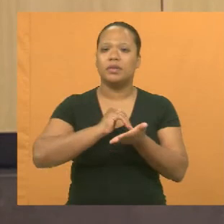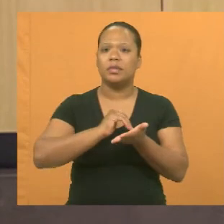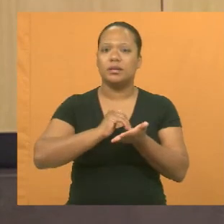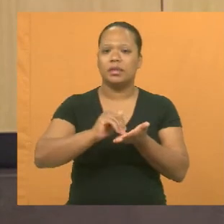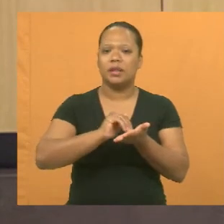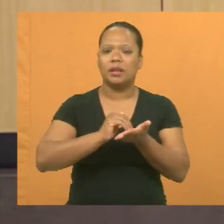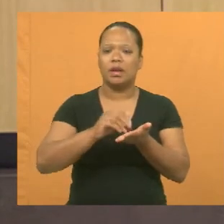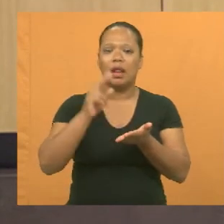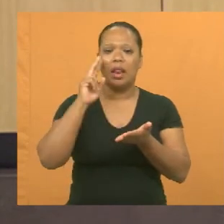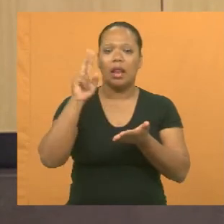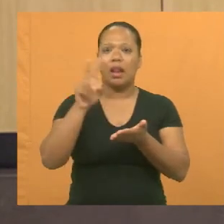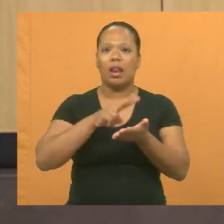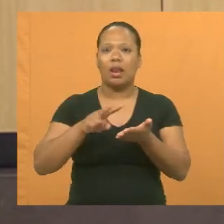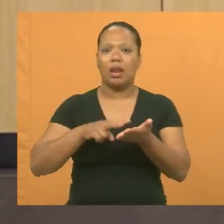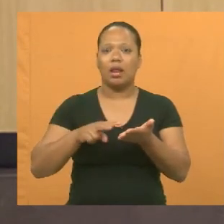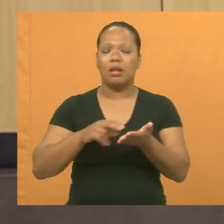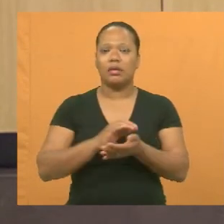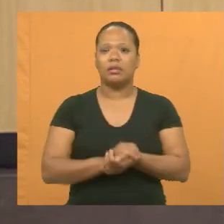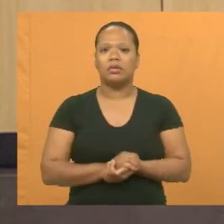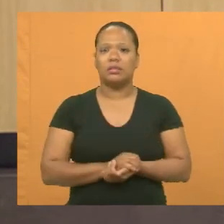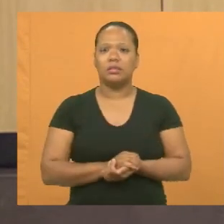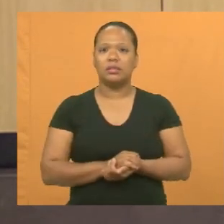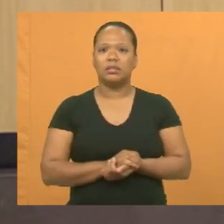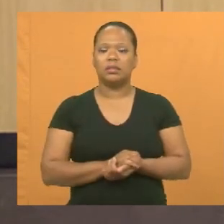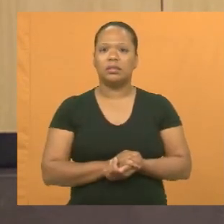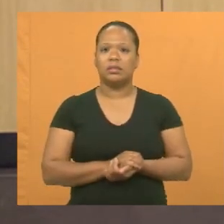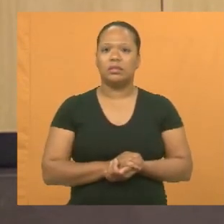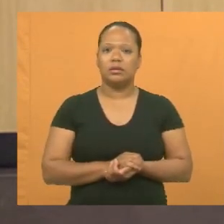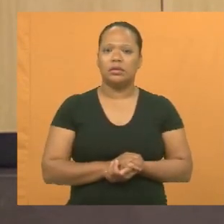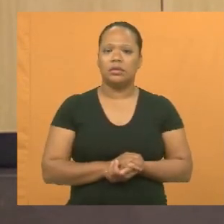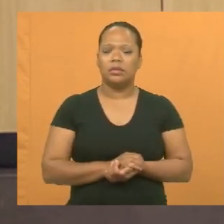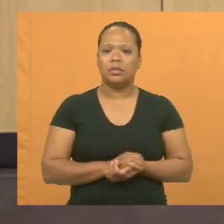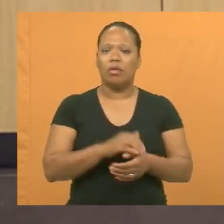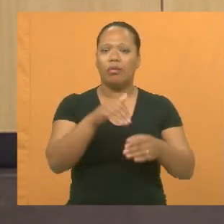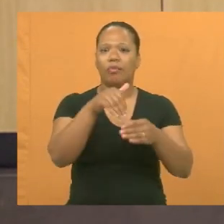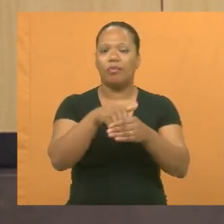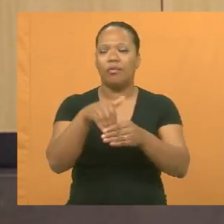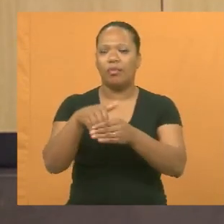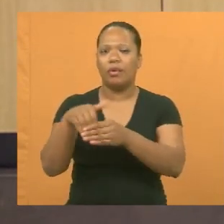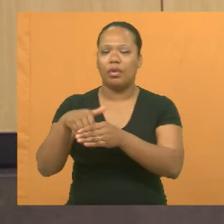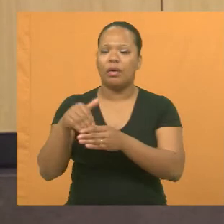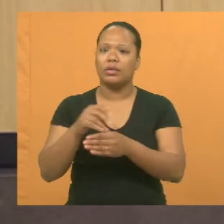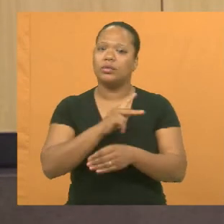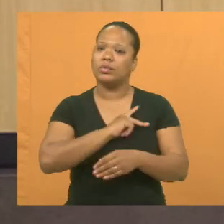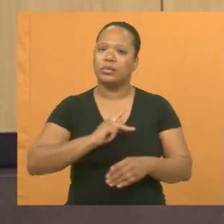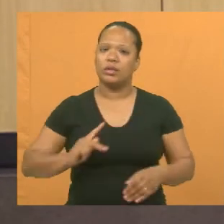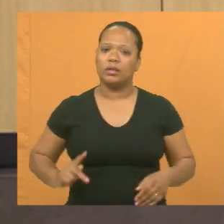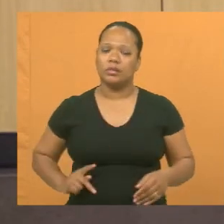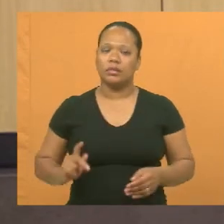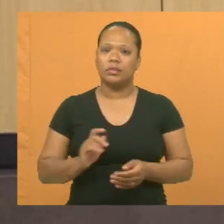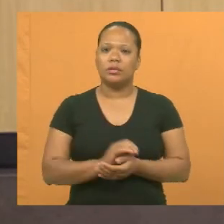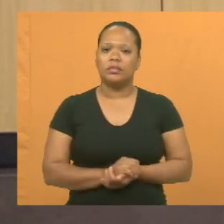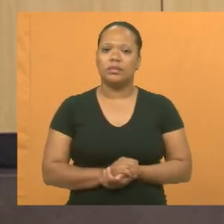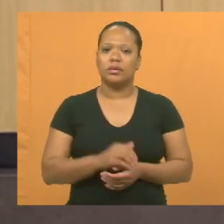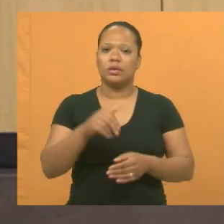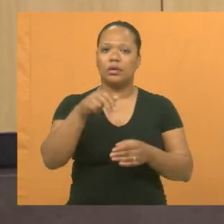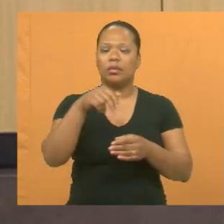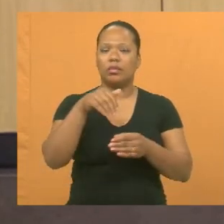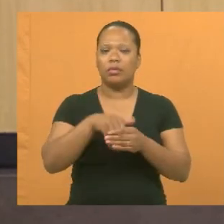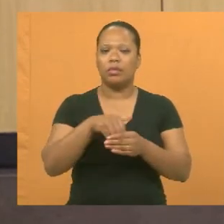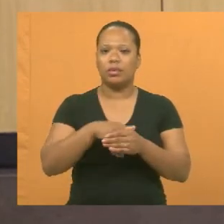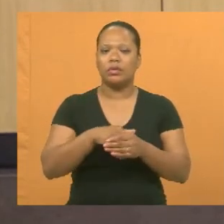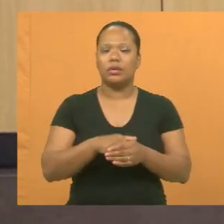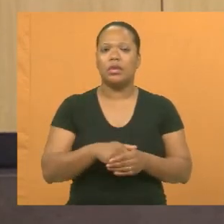leitura dos votos de pesar apresentados pelos nobres vereadores para esta sessão. Votos de pesar